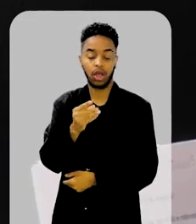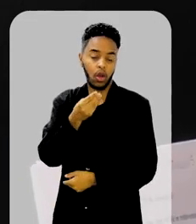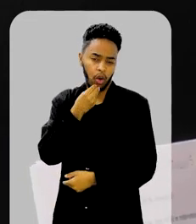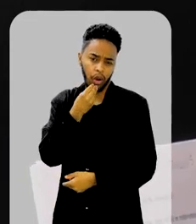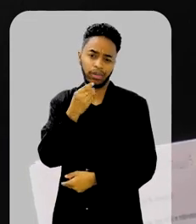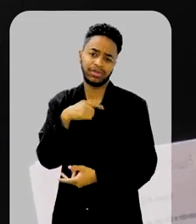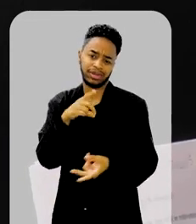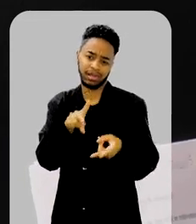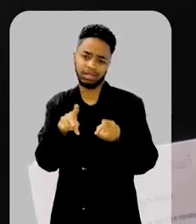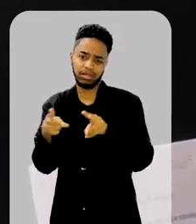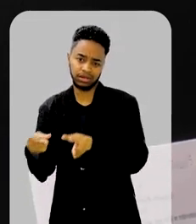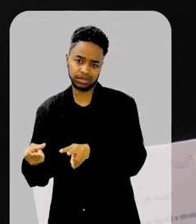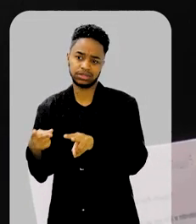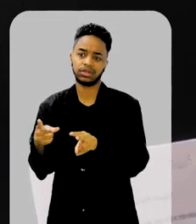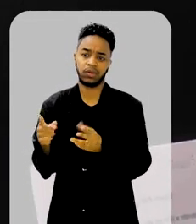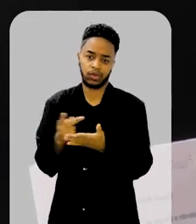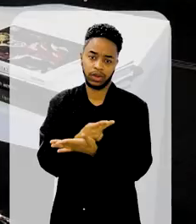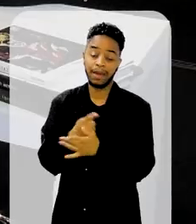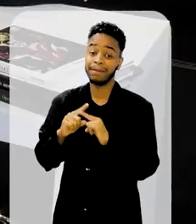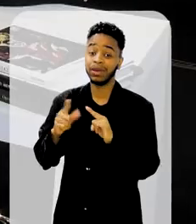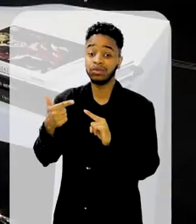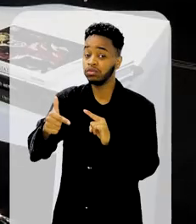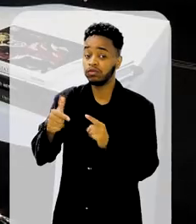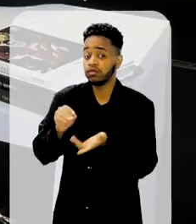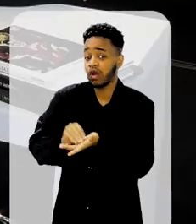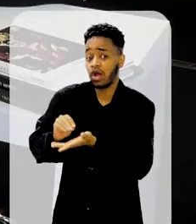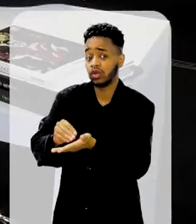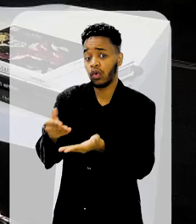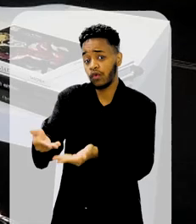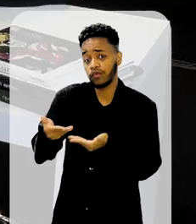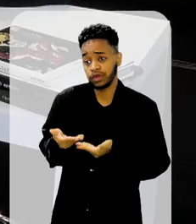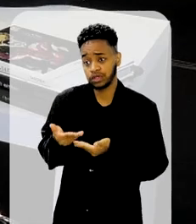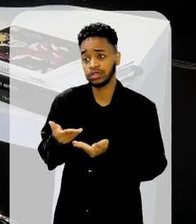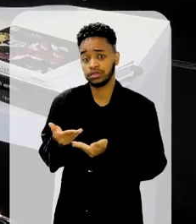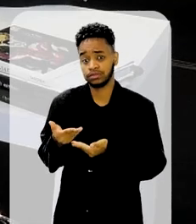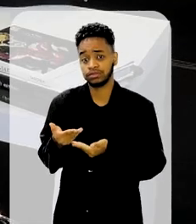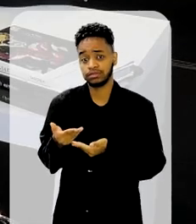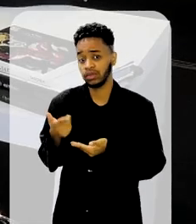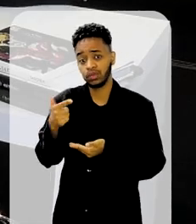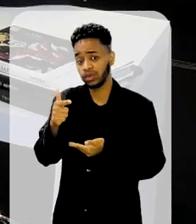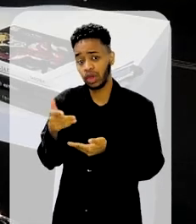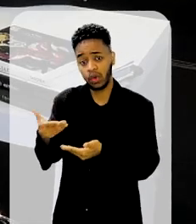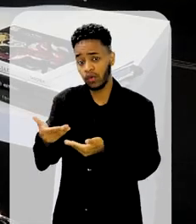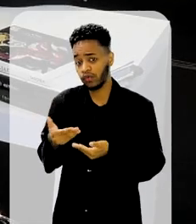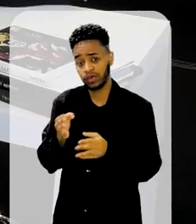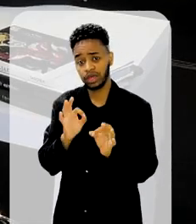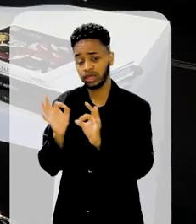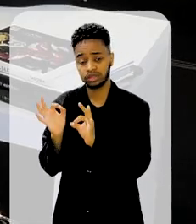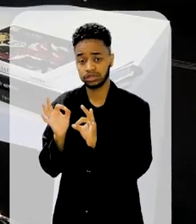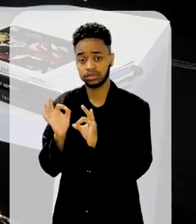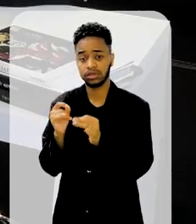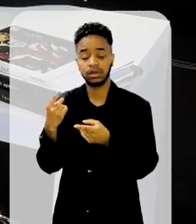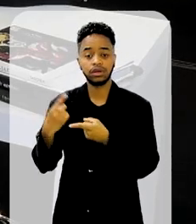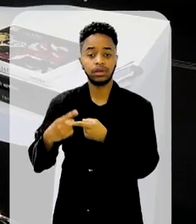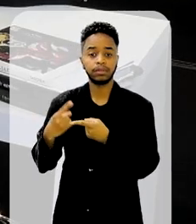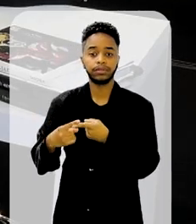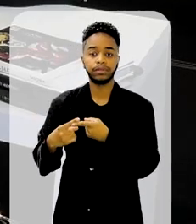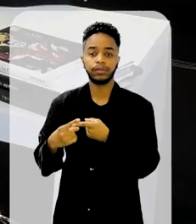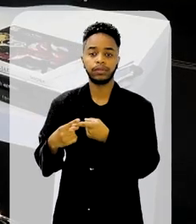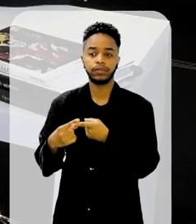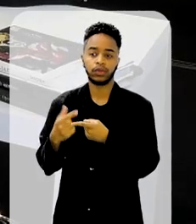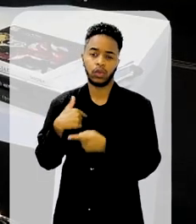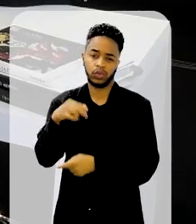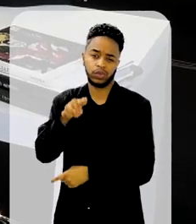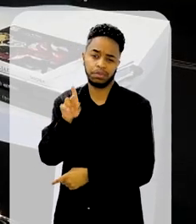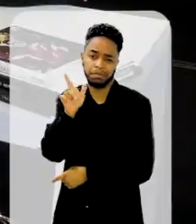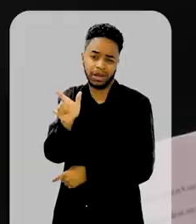para terem claro que a transição el tem que acontecer é o novo sempre v v um convite o novo sempre vem isso é o f vem mas mas você não tem um convite Mauro sabe você você